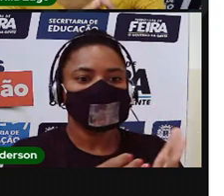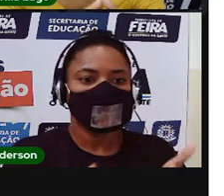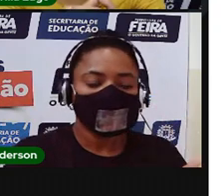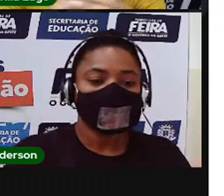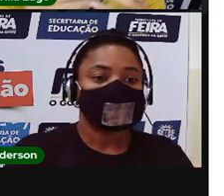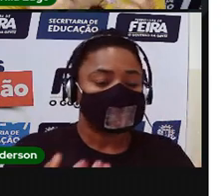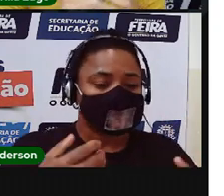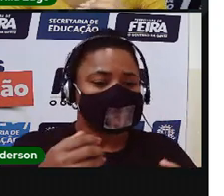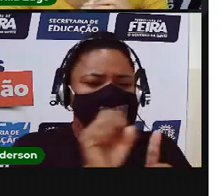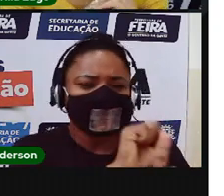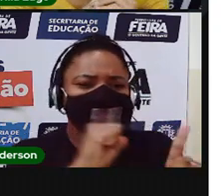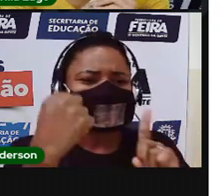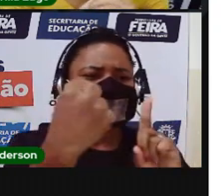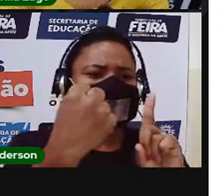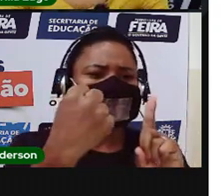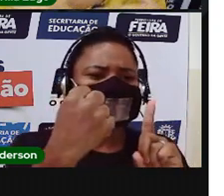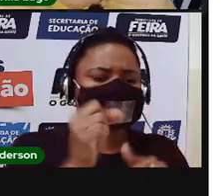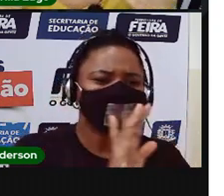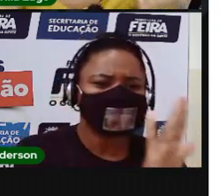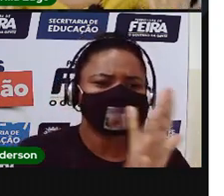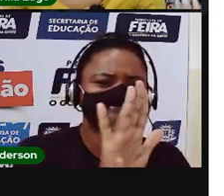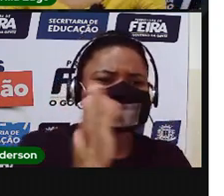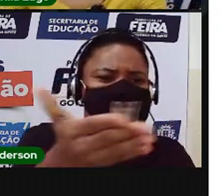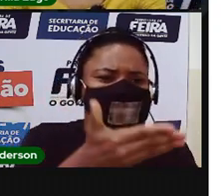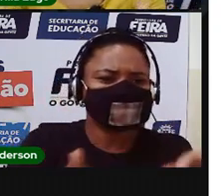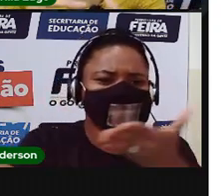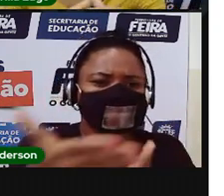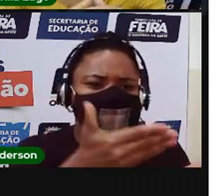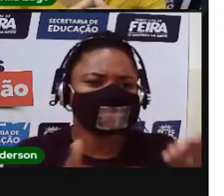na sociedade, nos seus contextos, seja na